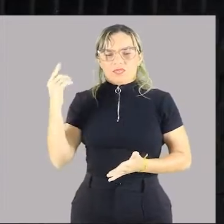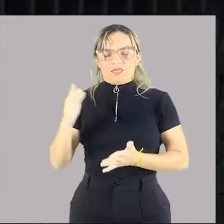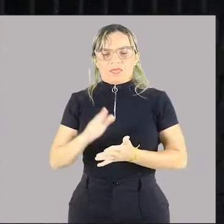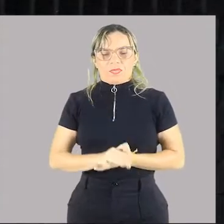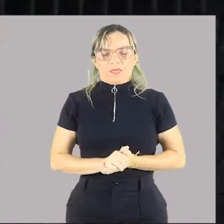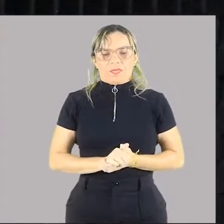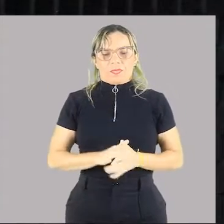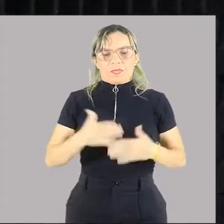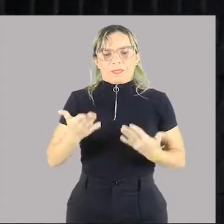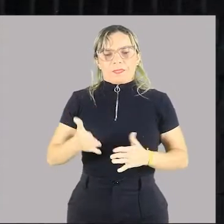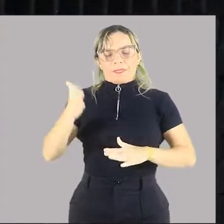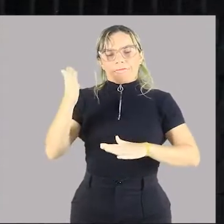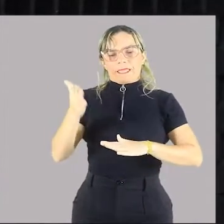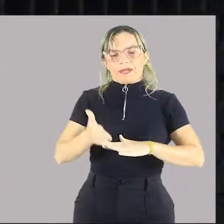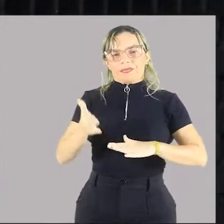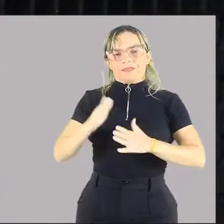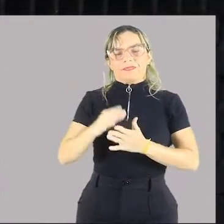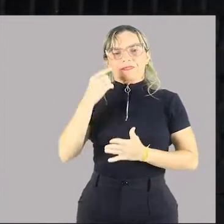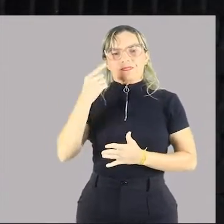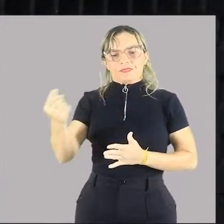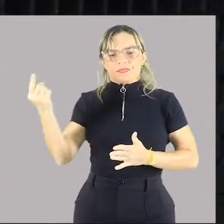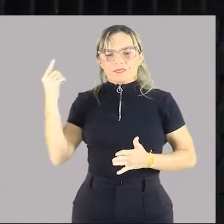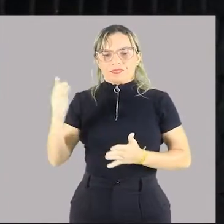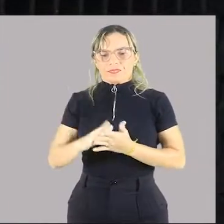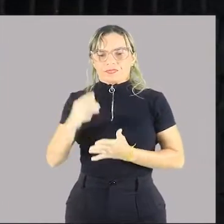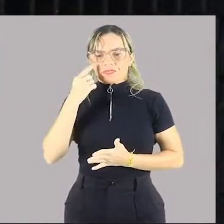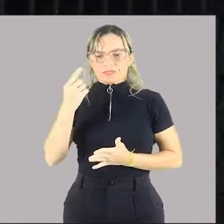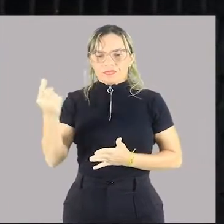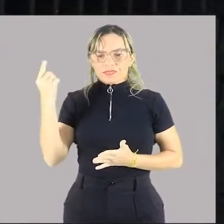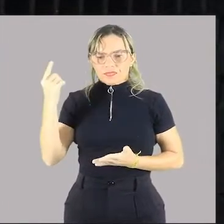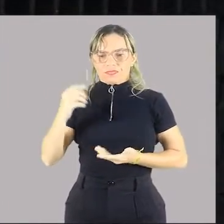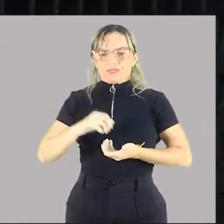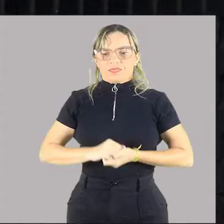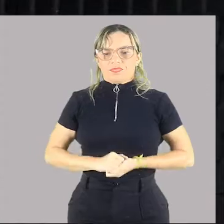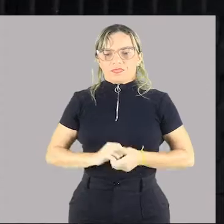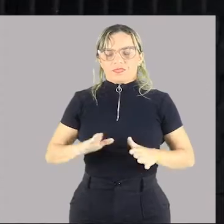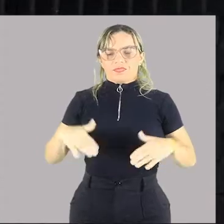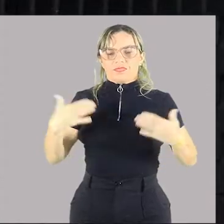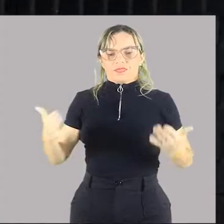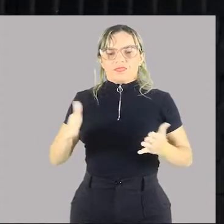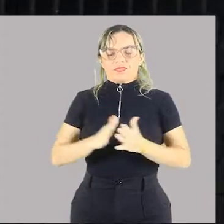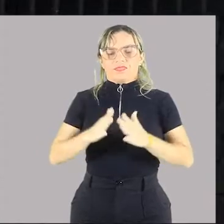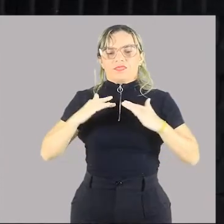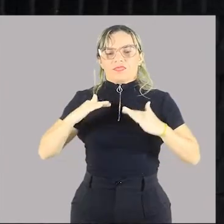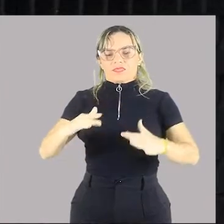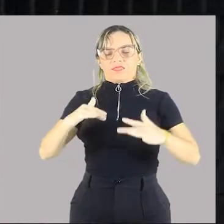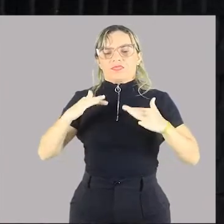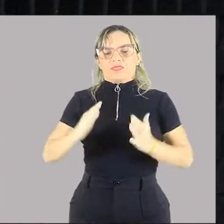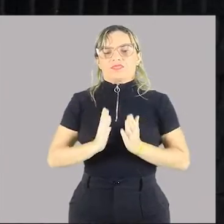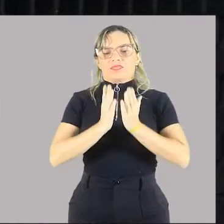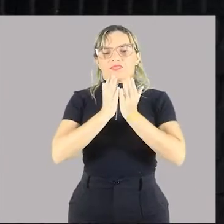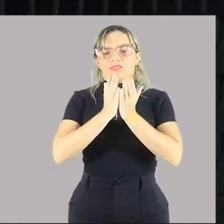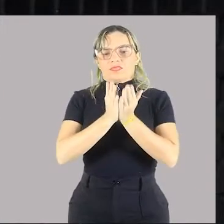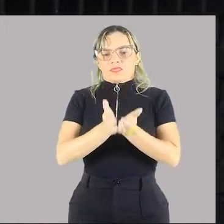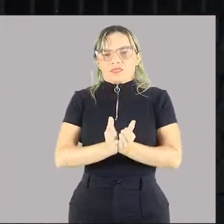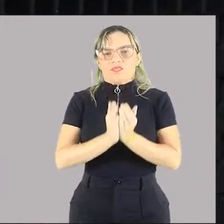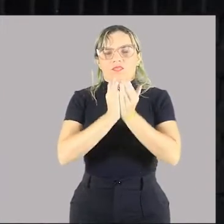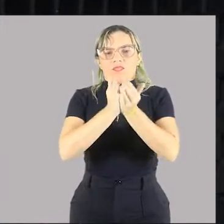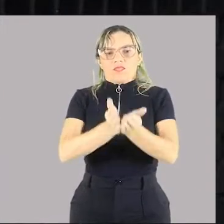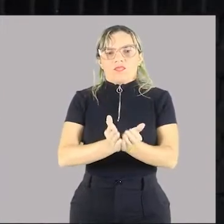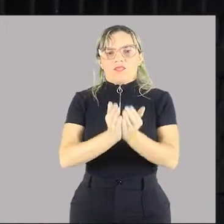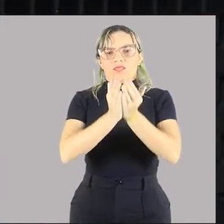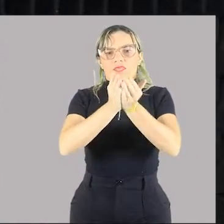modernidade. Né? O ponto de partida foi ali na modernidade, a partir do movimento da expansão